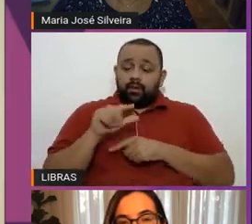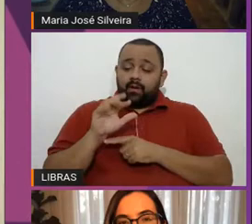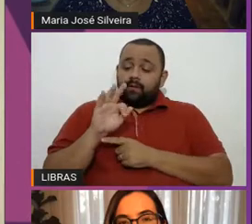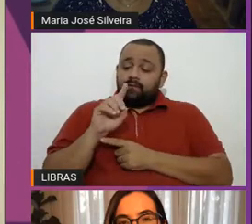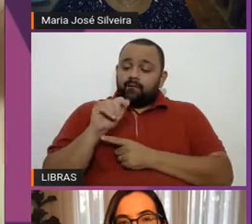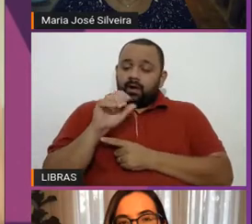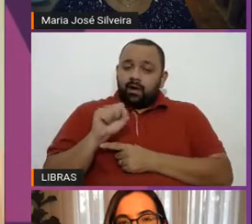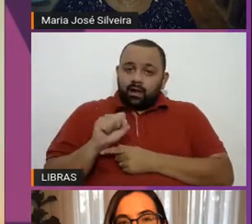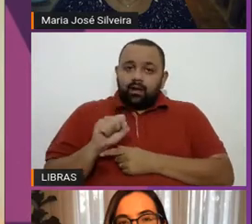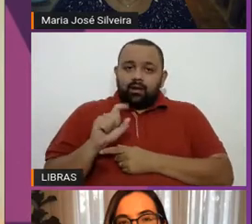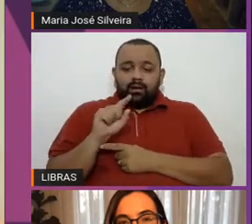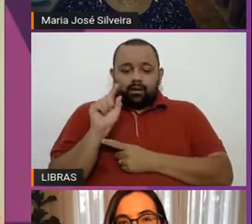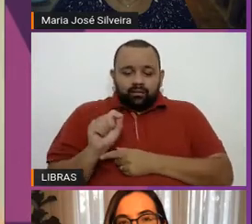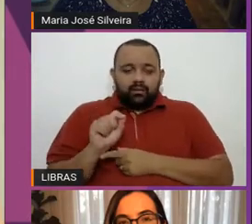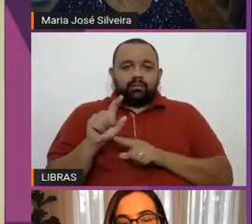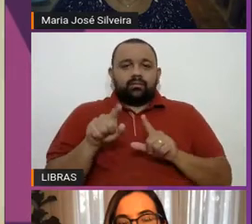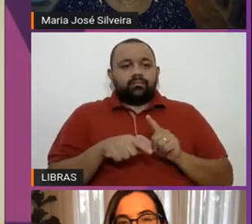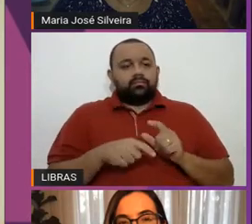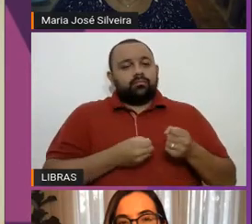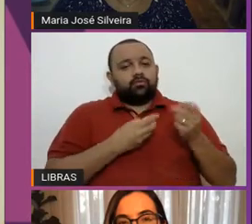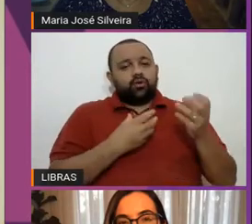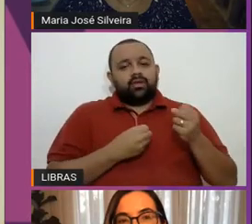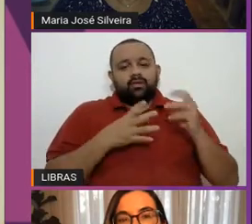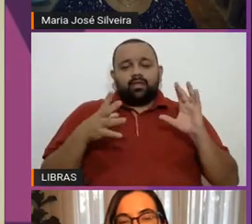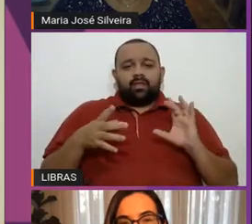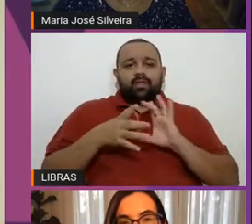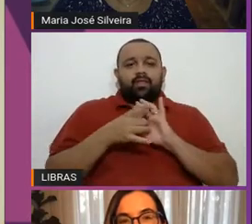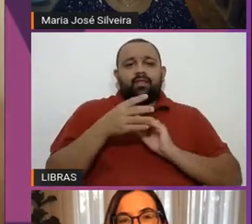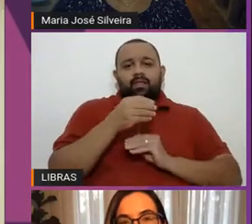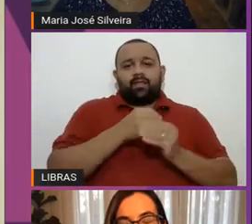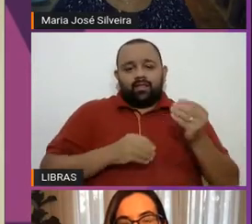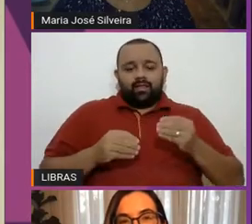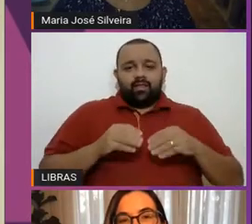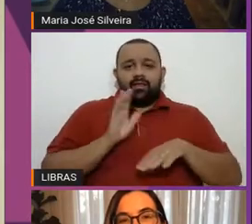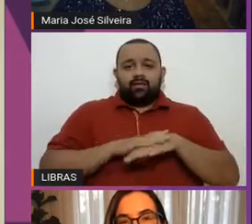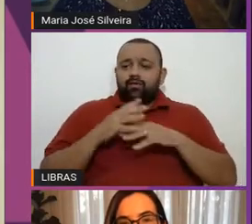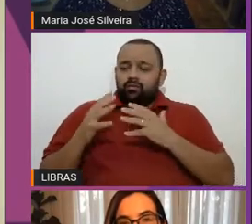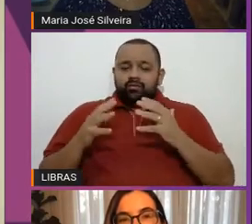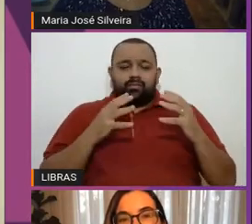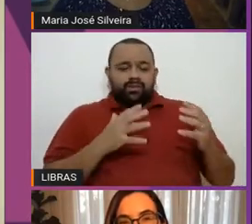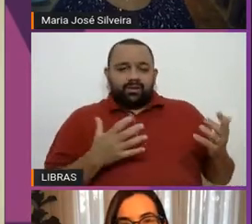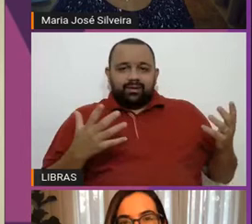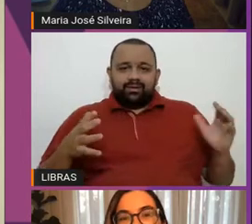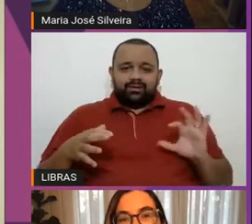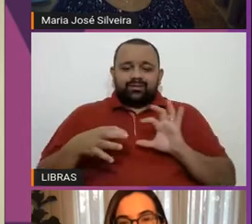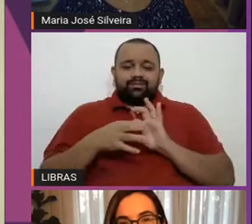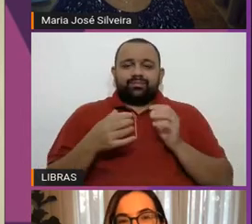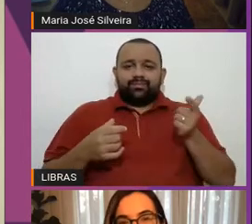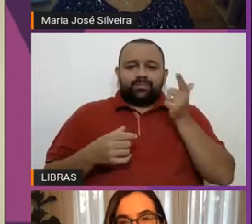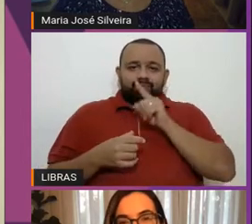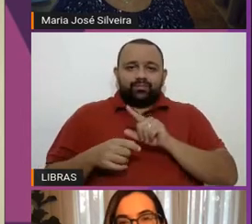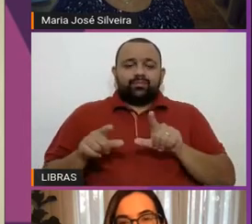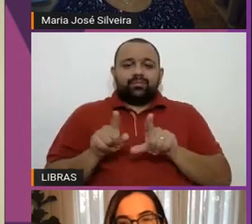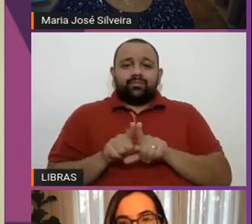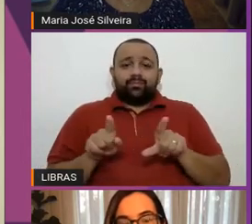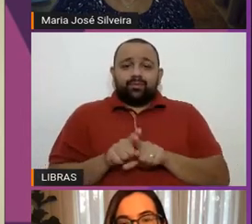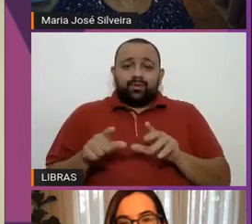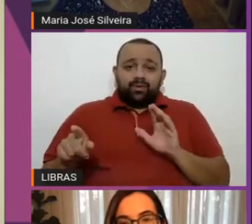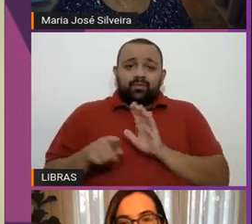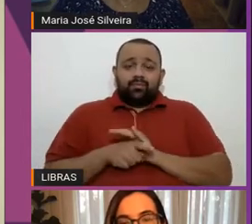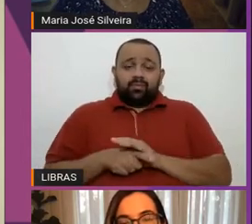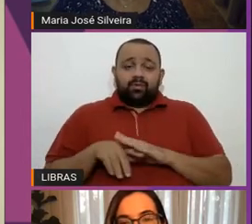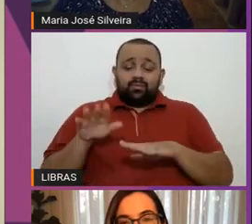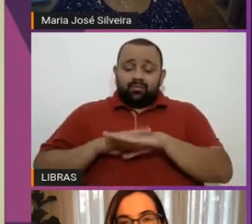de fase e usam explicitamente poesia eu vejo com mensagem de homenagem eu faço para o gênero que ele ajudou a chegar até ali no aplicativo de